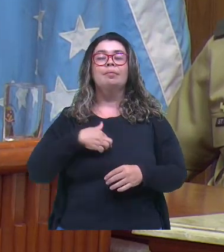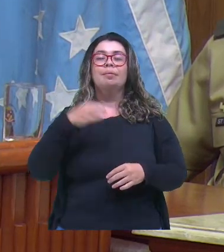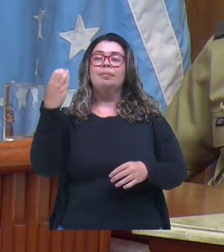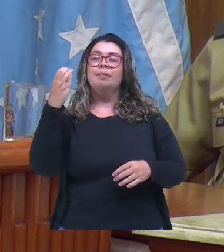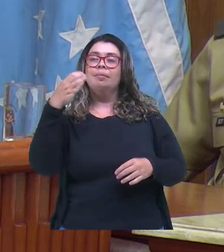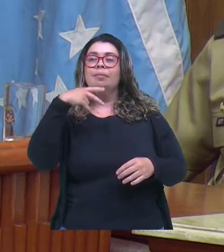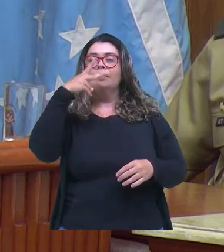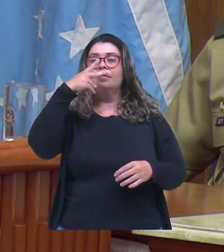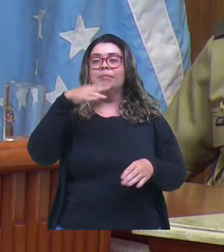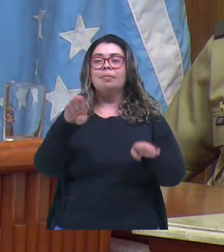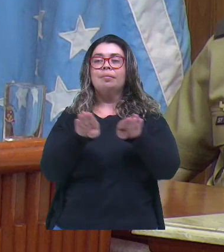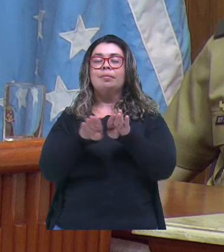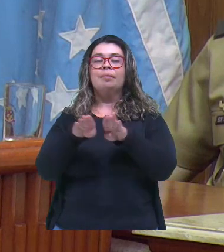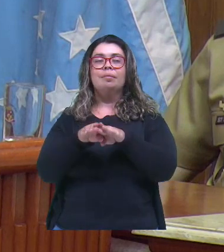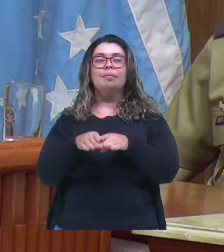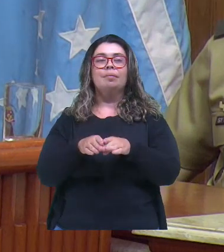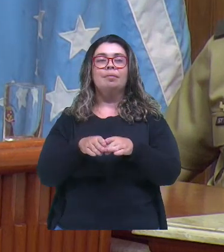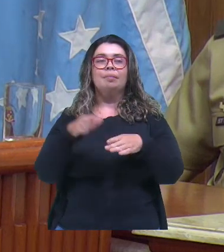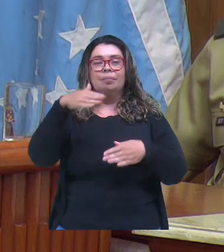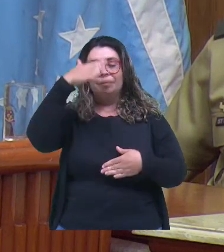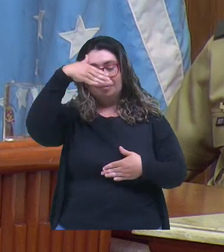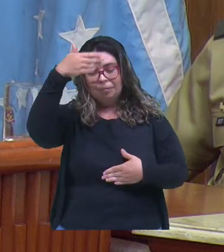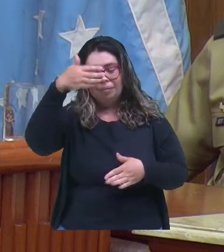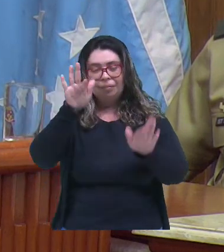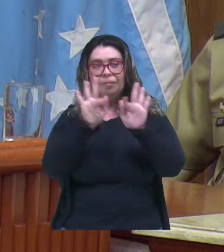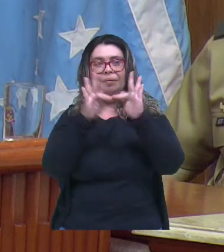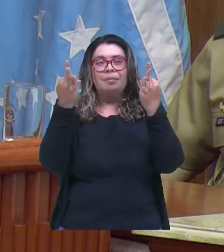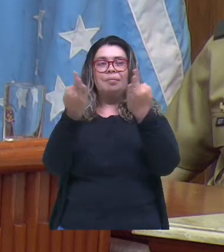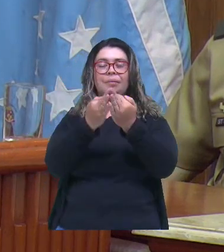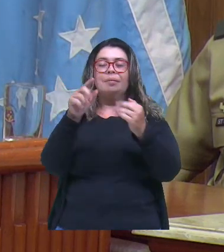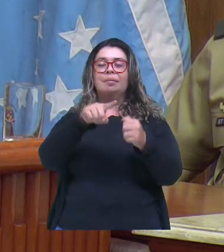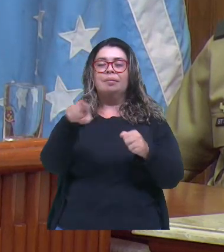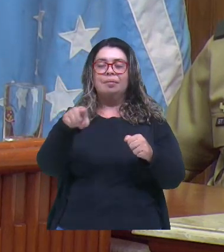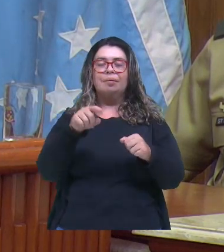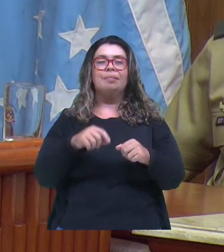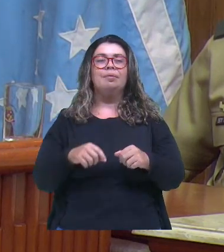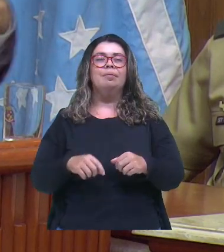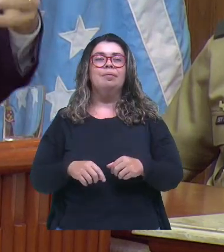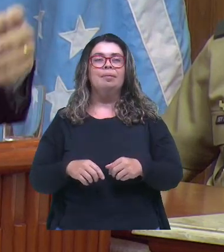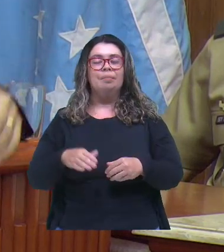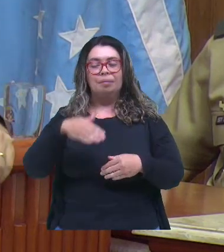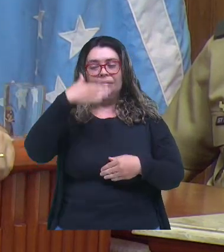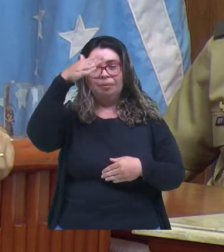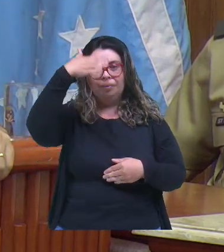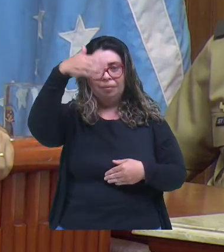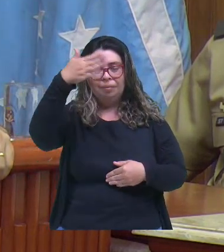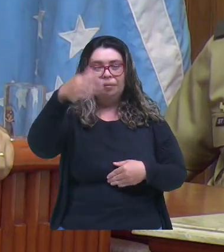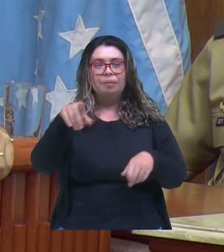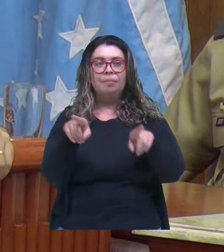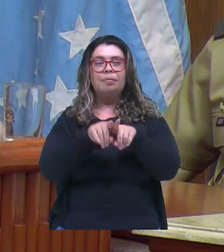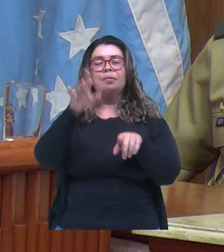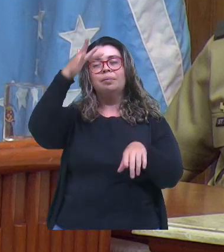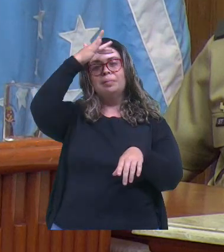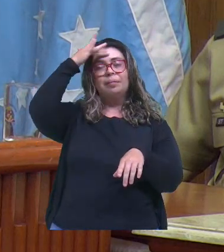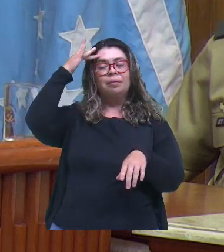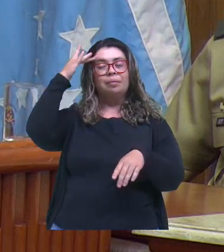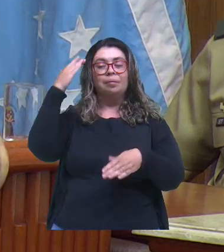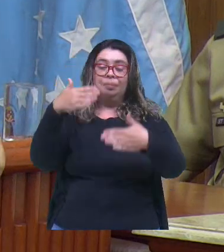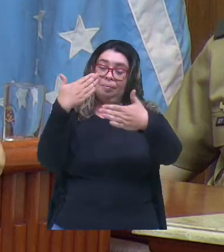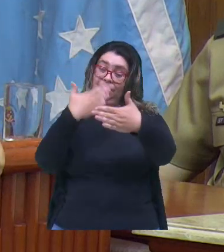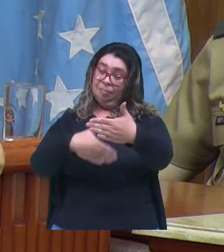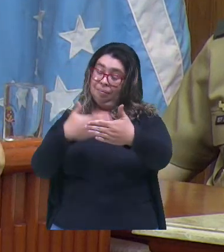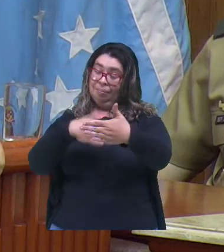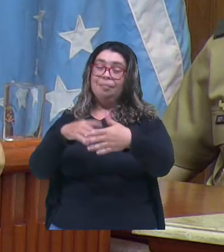também, homenagear os familiares de vocês aqui. Vocês aqui estão sendo homenageados enquanto pessoas, mas por trás de vocês